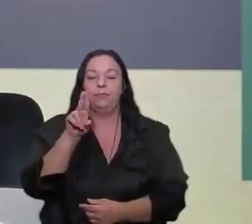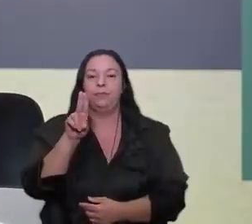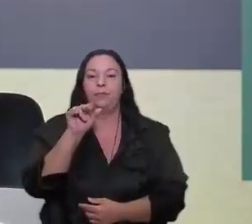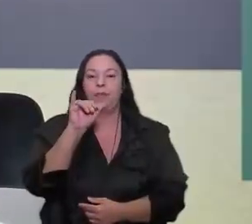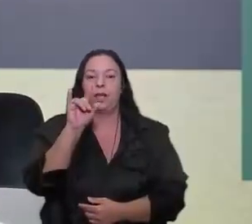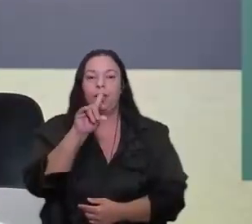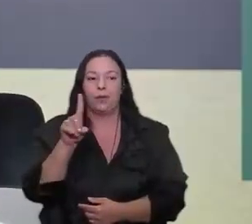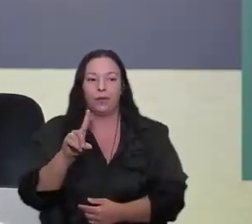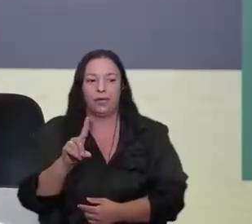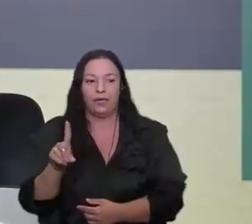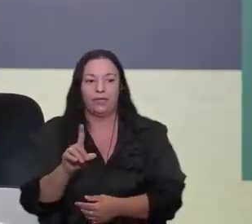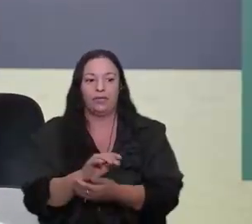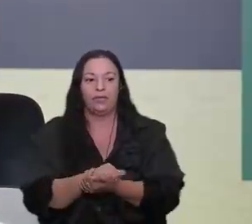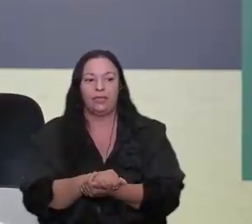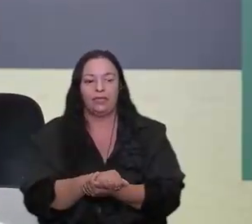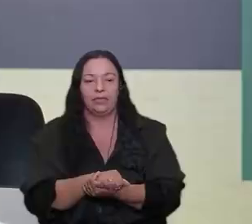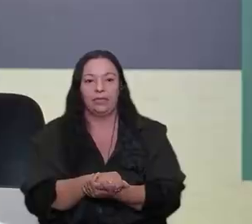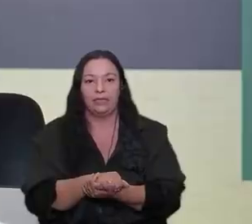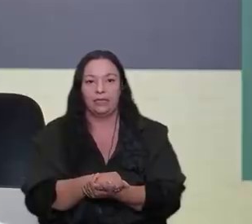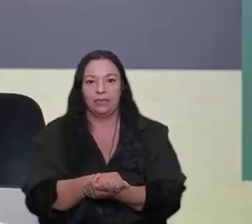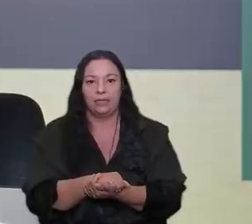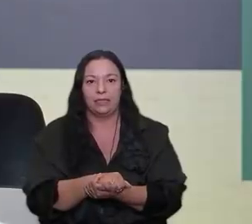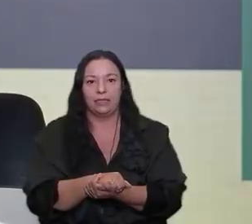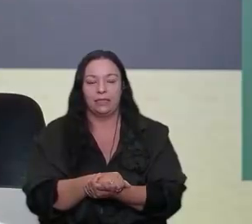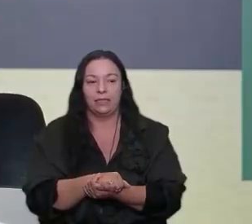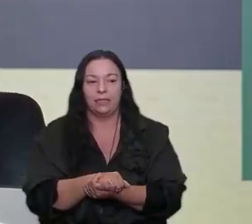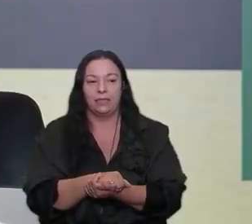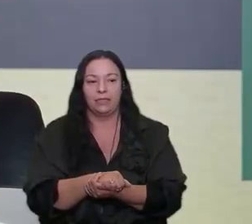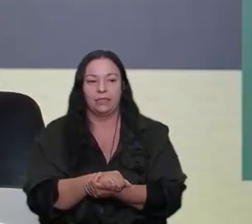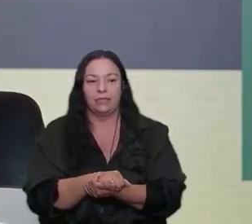para começar essa mesa, que ele fala assim,